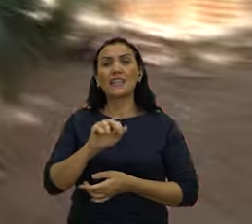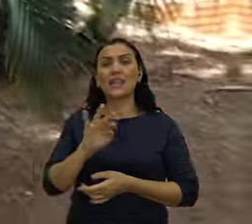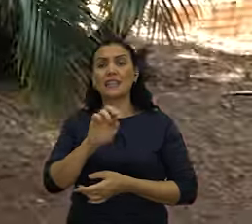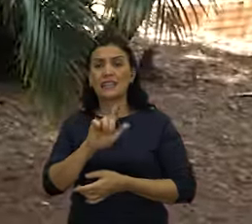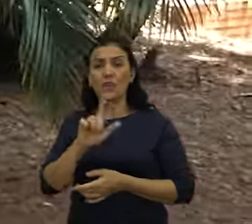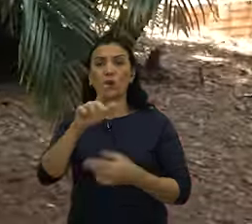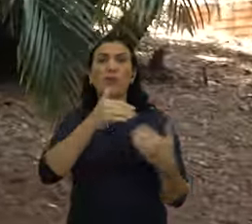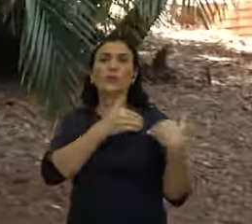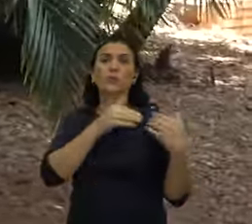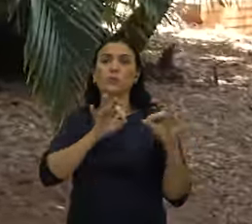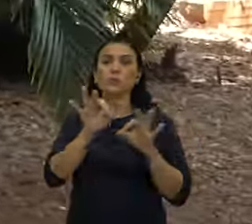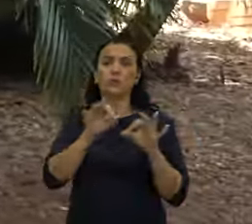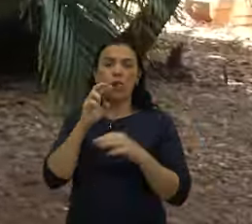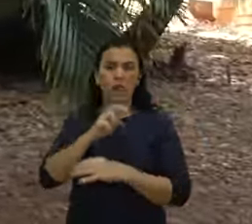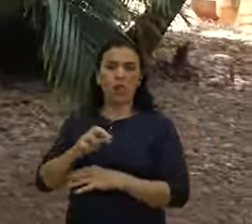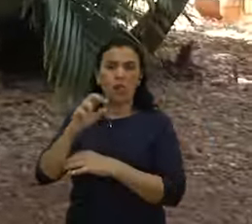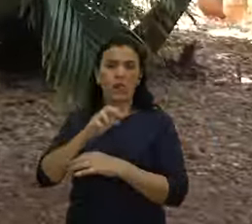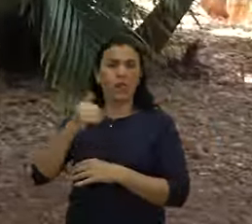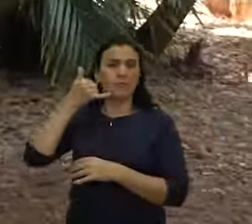Anatel.